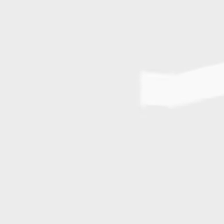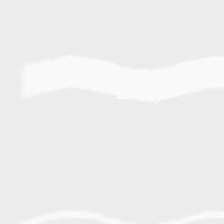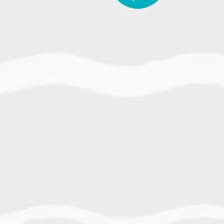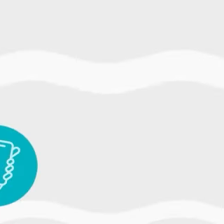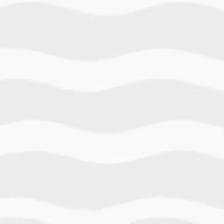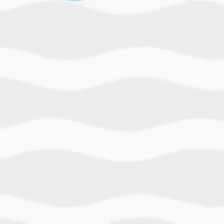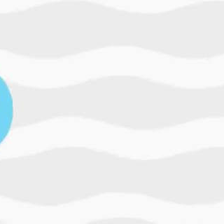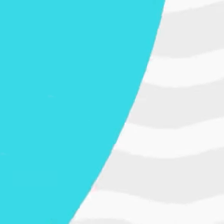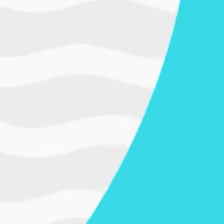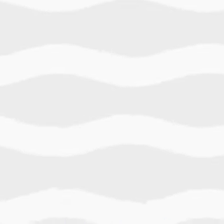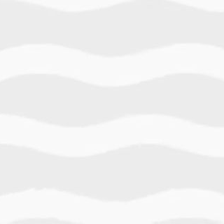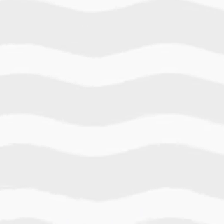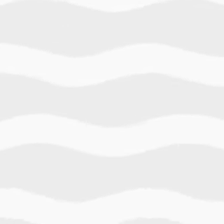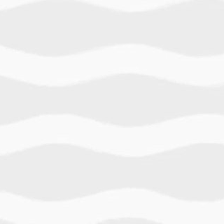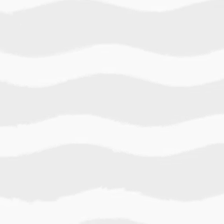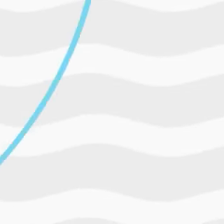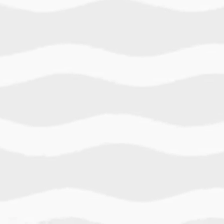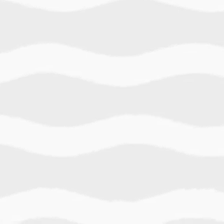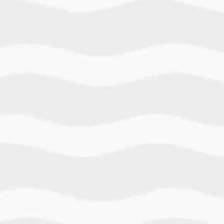k